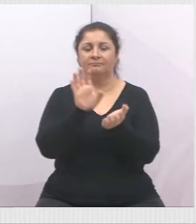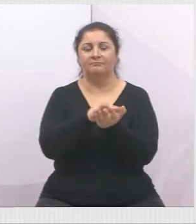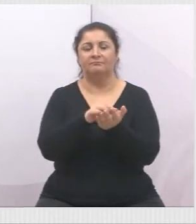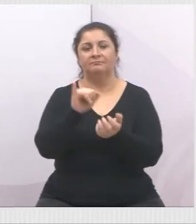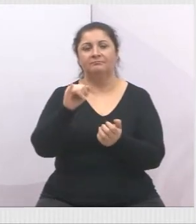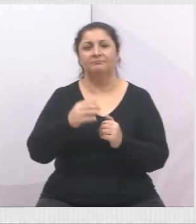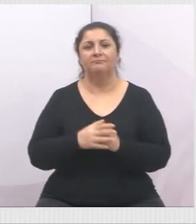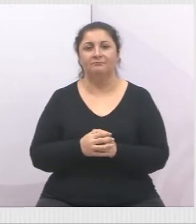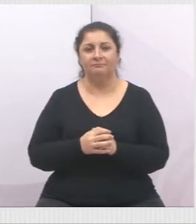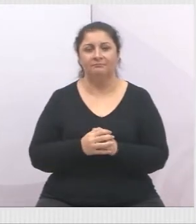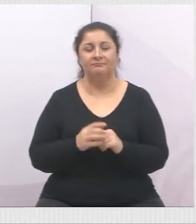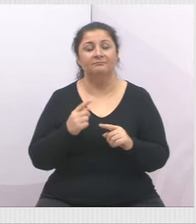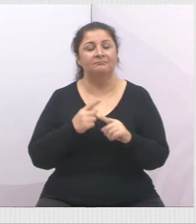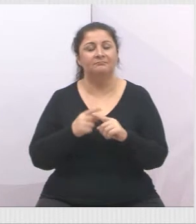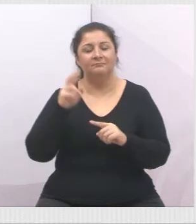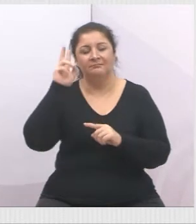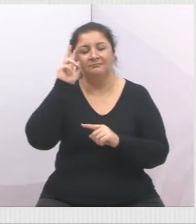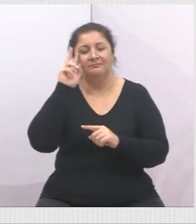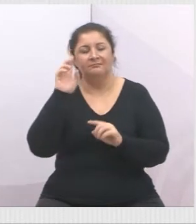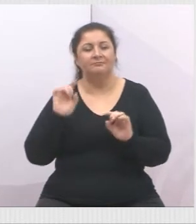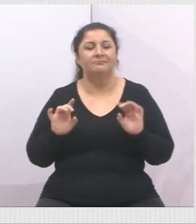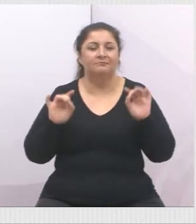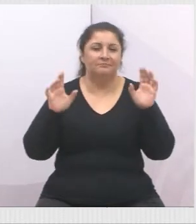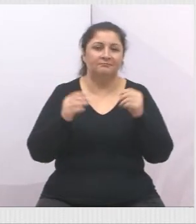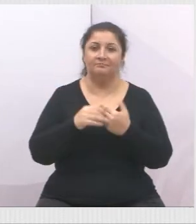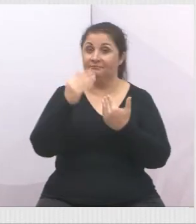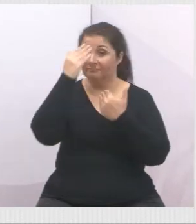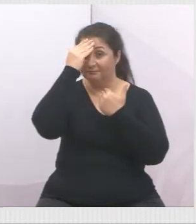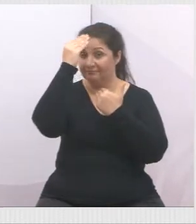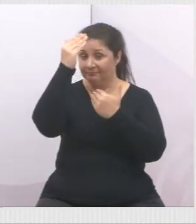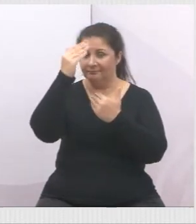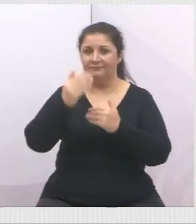essa lembrança fantástica. Muito obrigada.